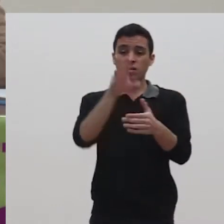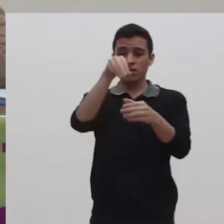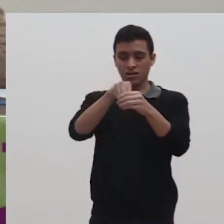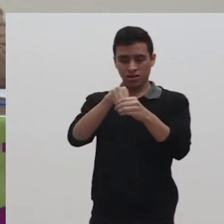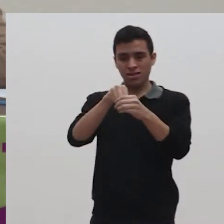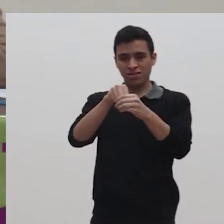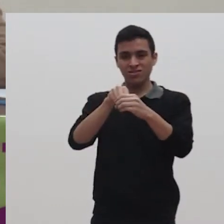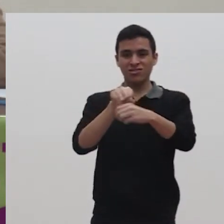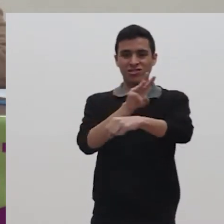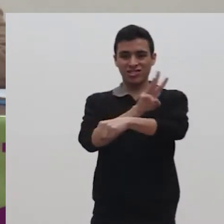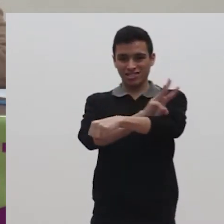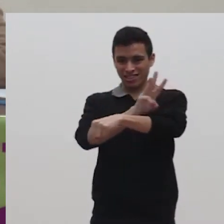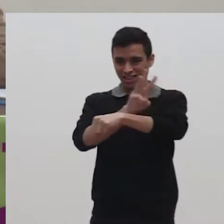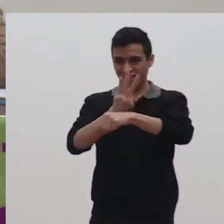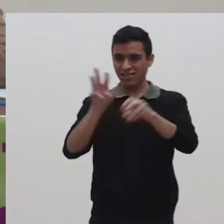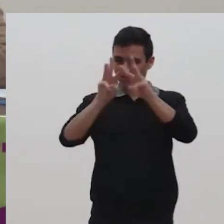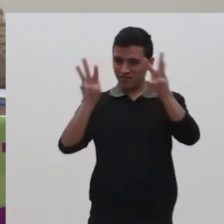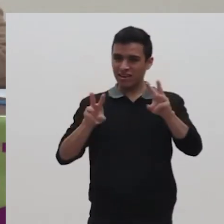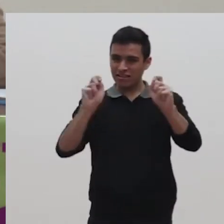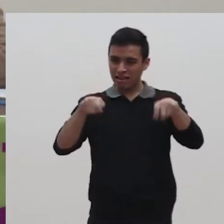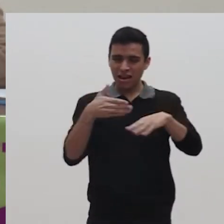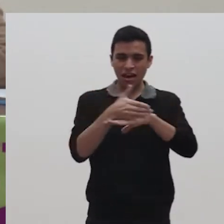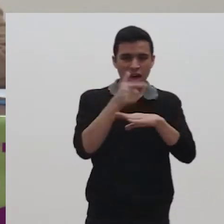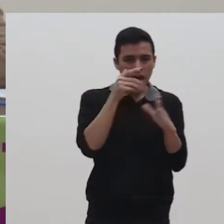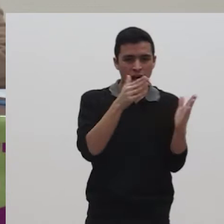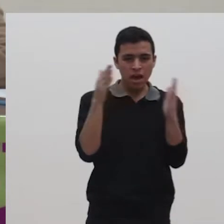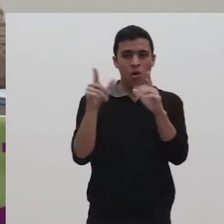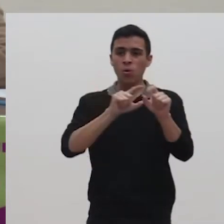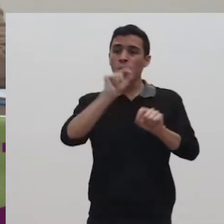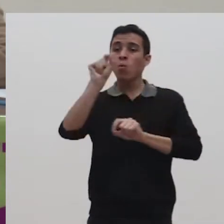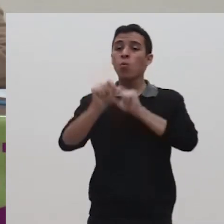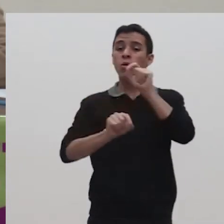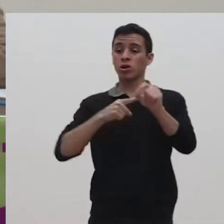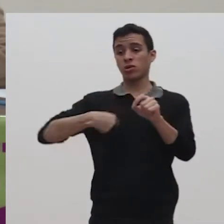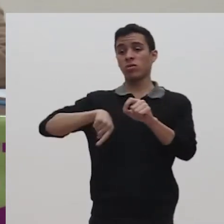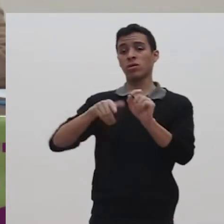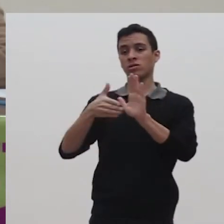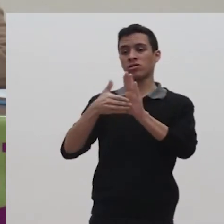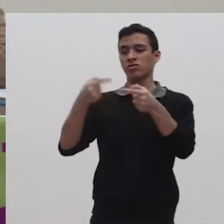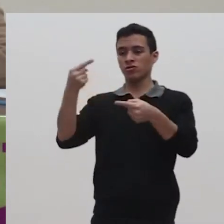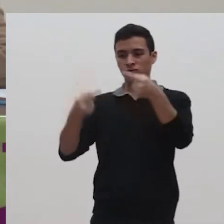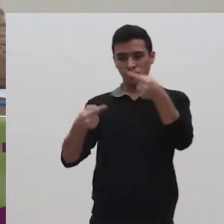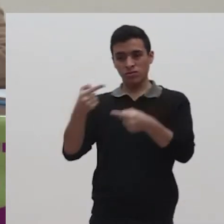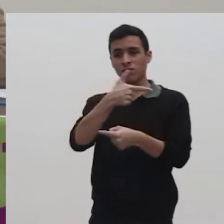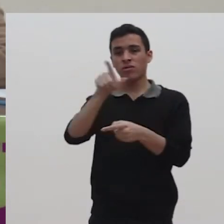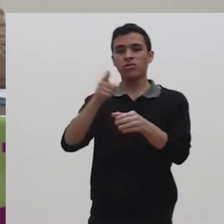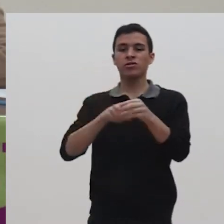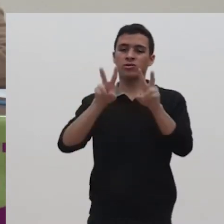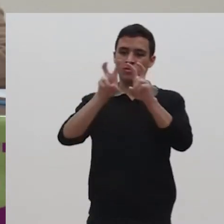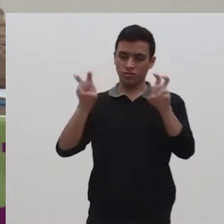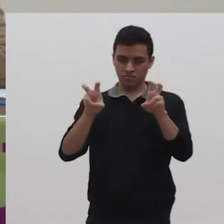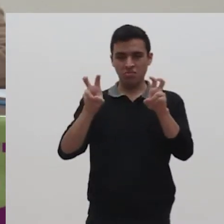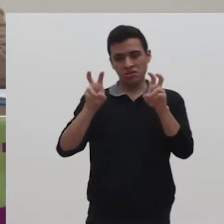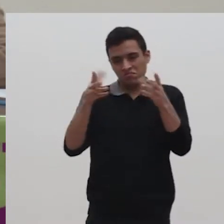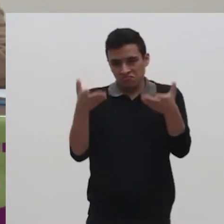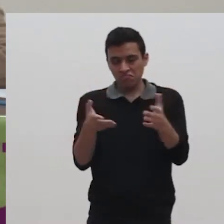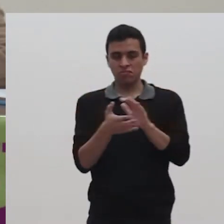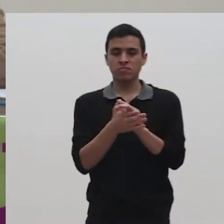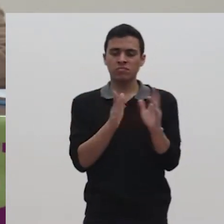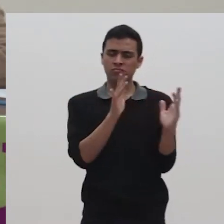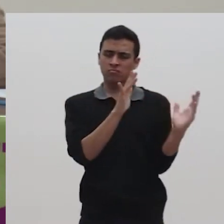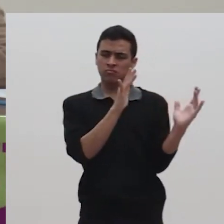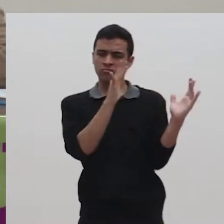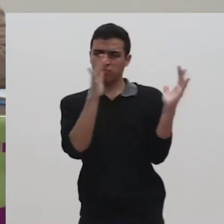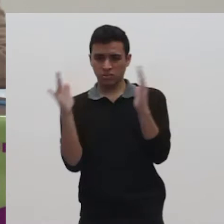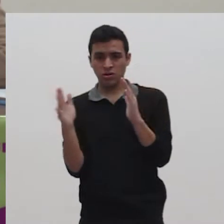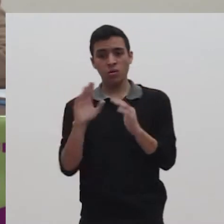da PUF-PR. Convido todos vocês para olharem o que foi discutido em Jandaia do Sul sobre a PUF-PR. Eu vou fazer um histórico aqui, né?